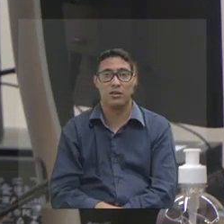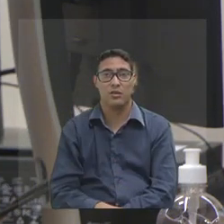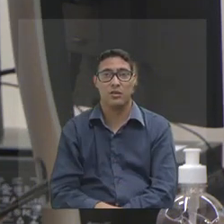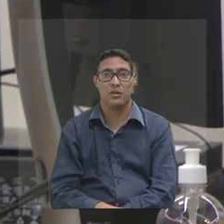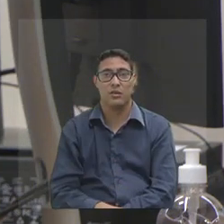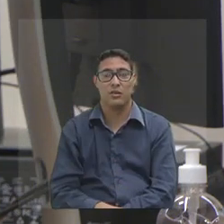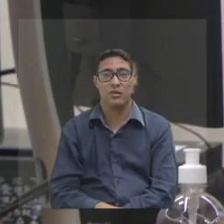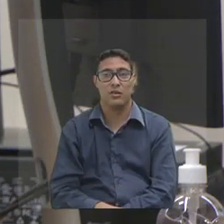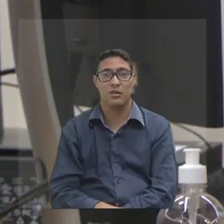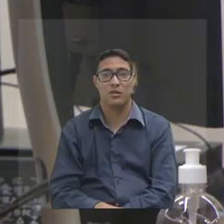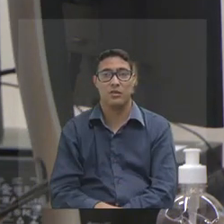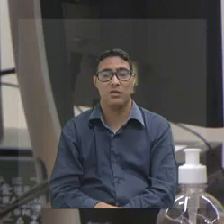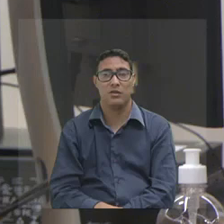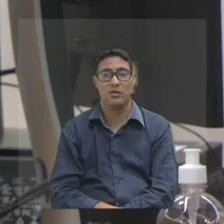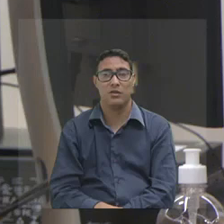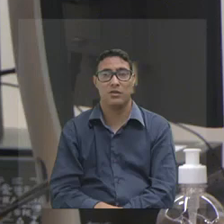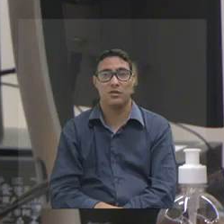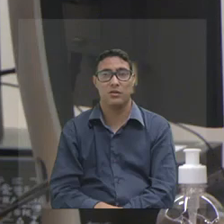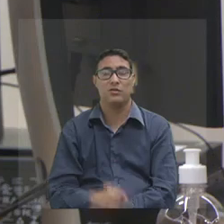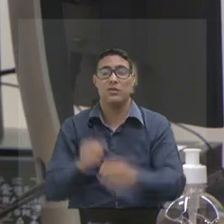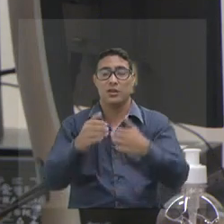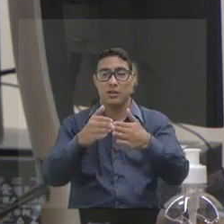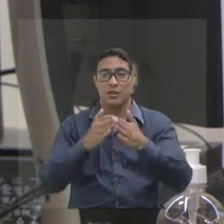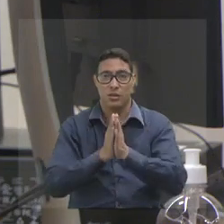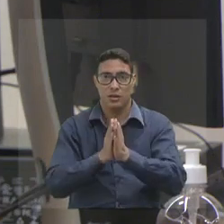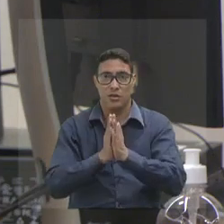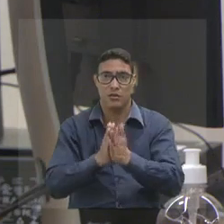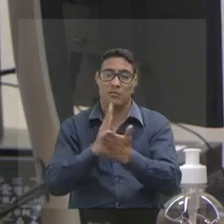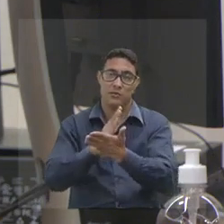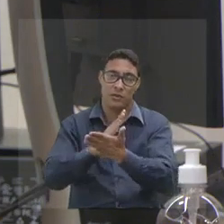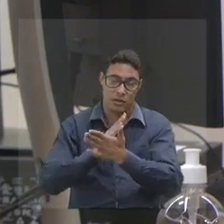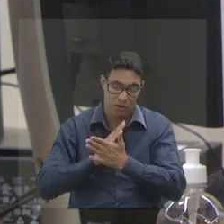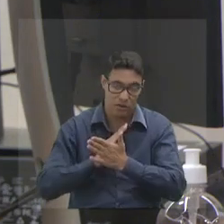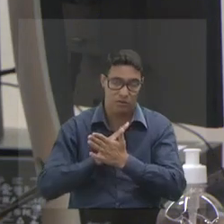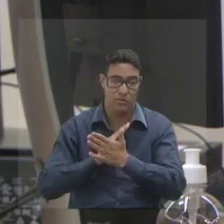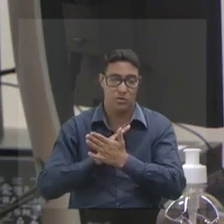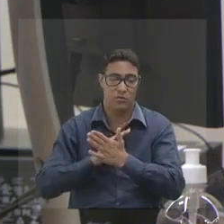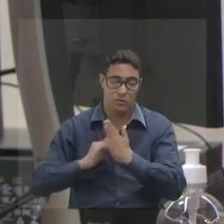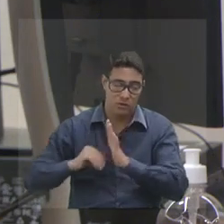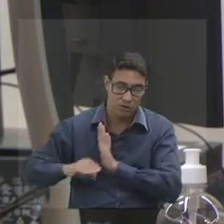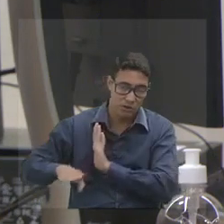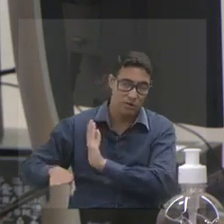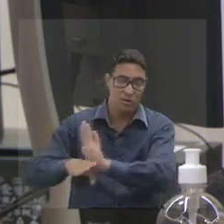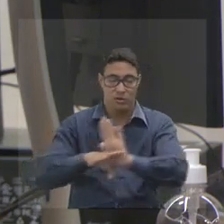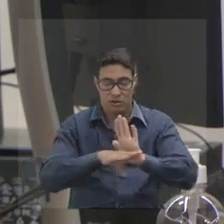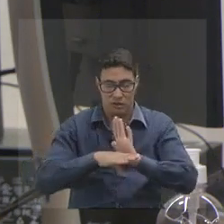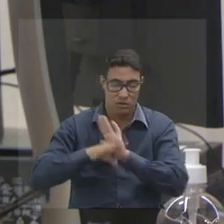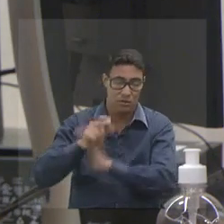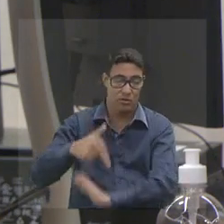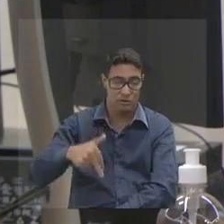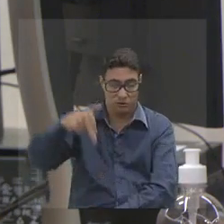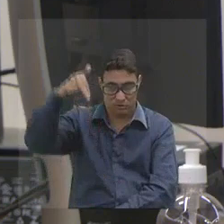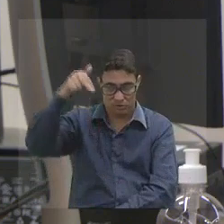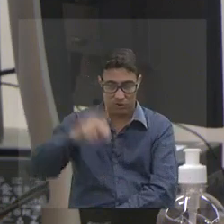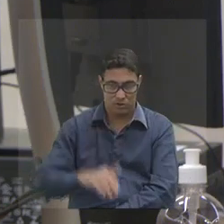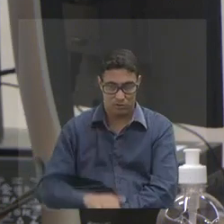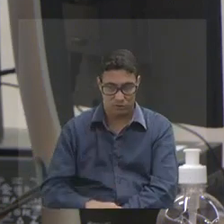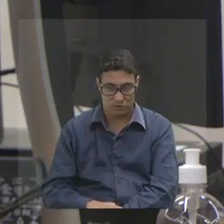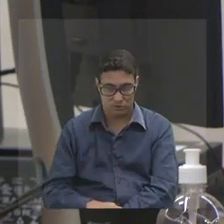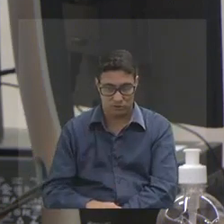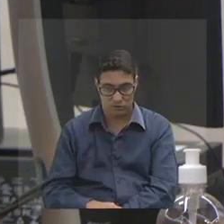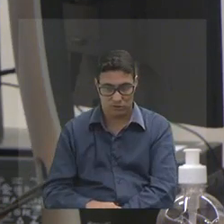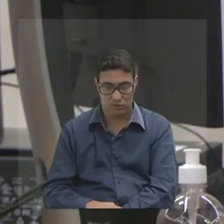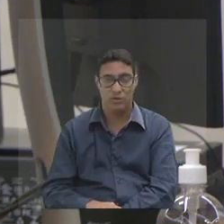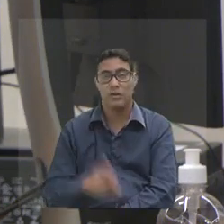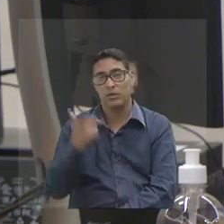perdoa gente então assim eu peço muito seu apoio para ajudar essas questões do Norte e por fim é um debate que nós temos que